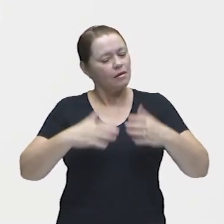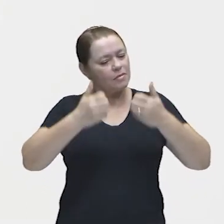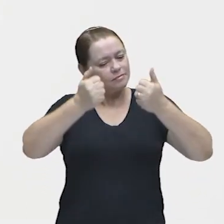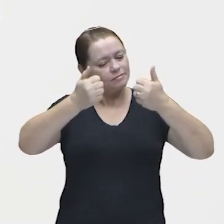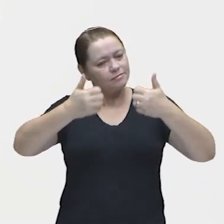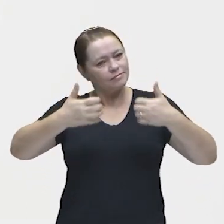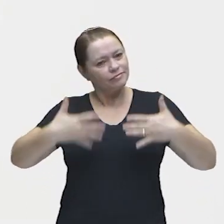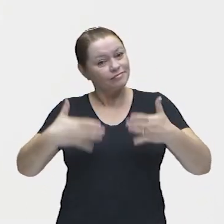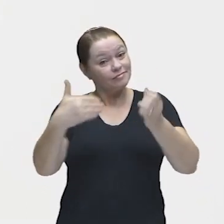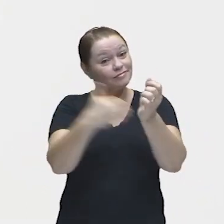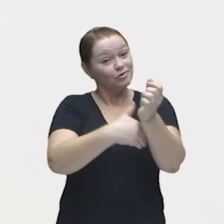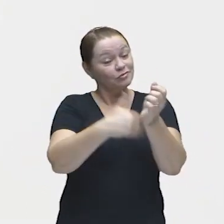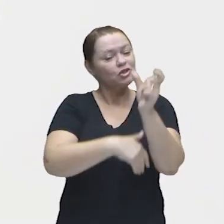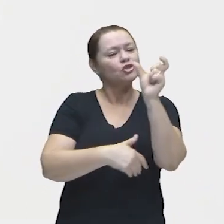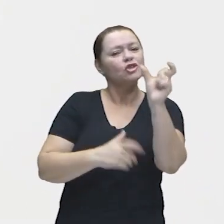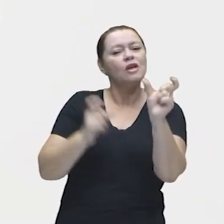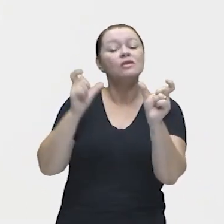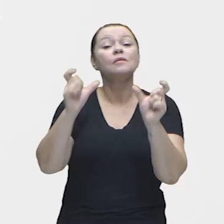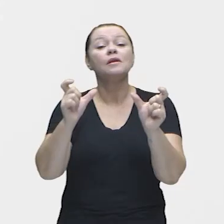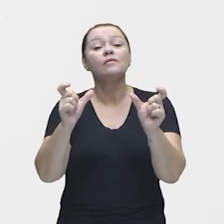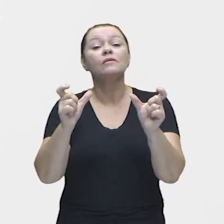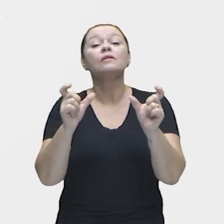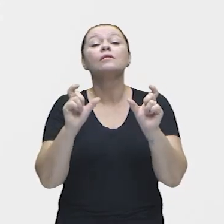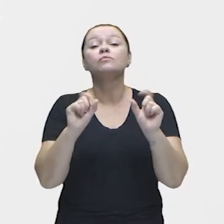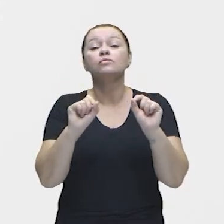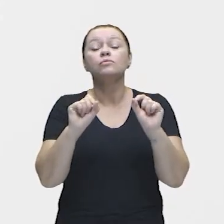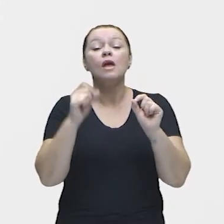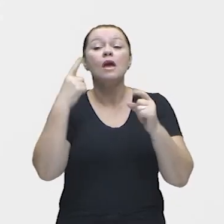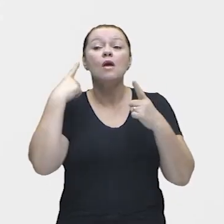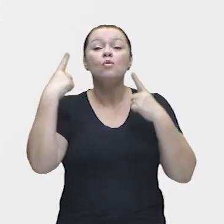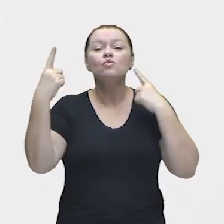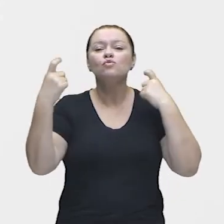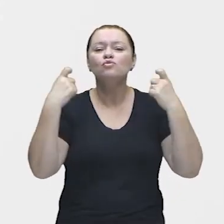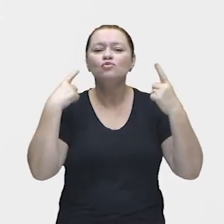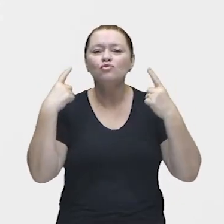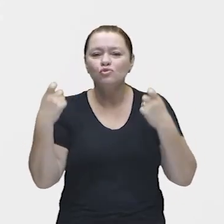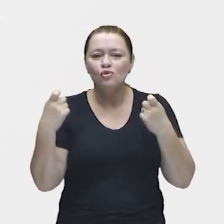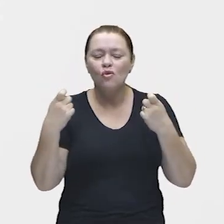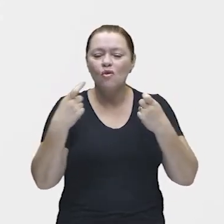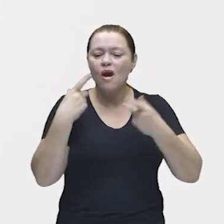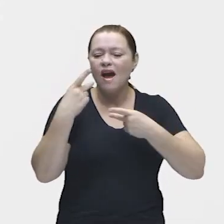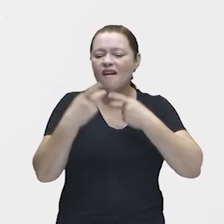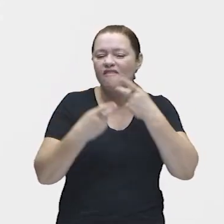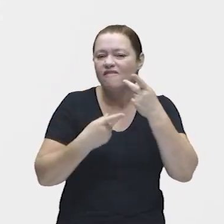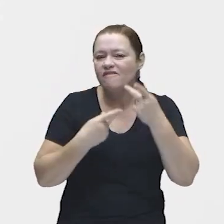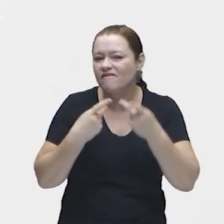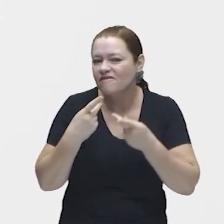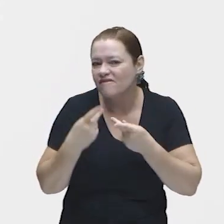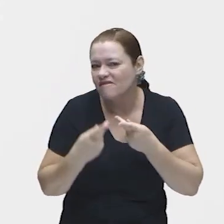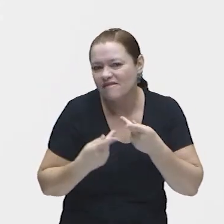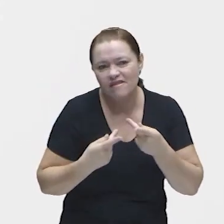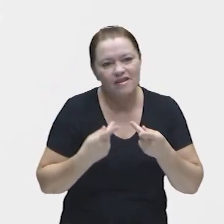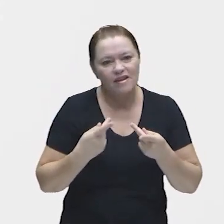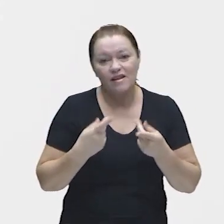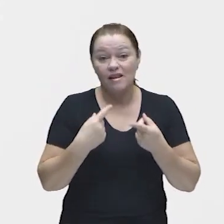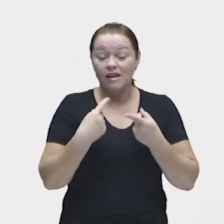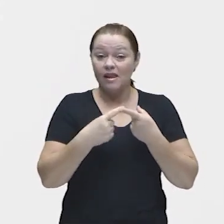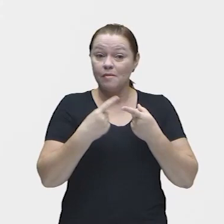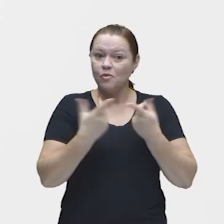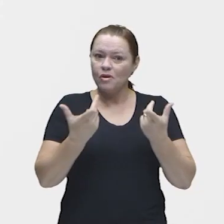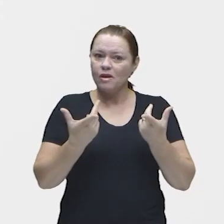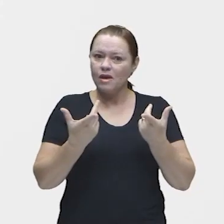mistério dessas palavrinhas, crianças? O mistério é o som, ou seja, a pronúncia. Por isso que o nosso eixo é